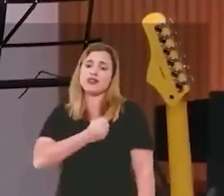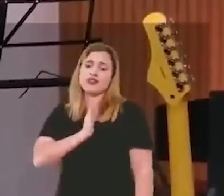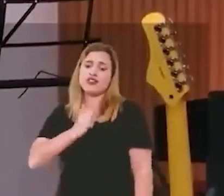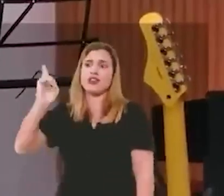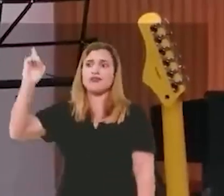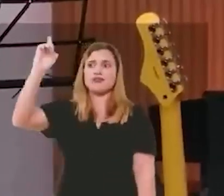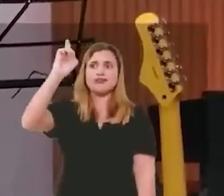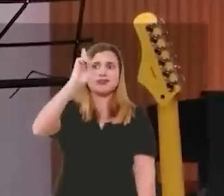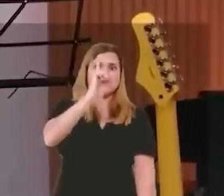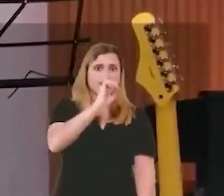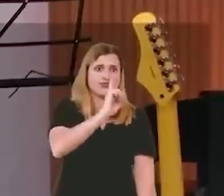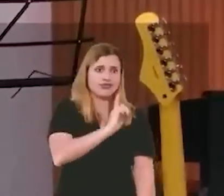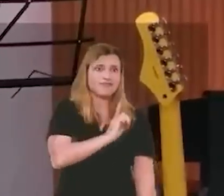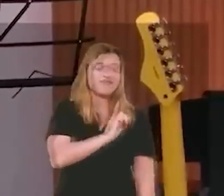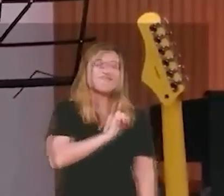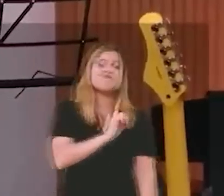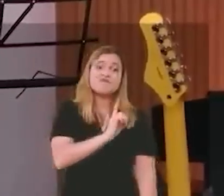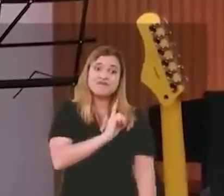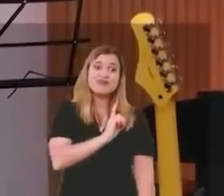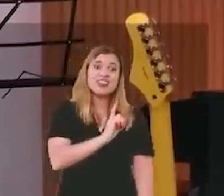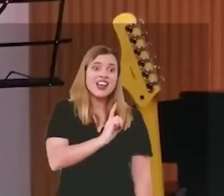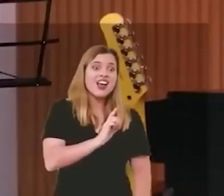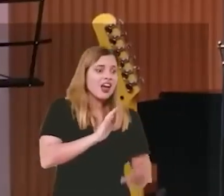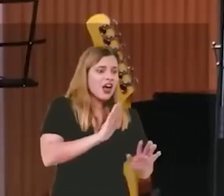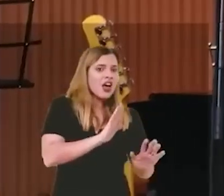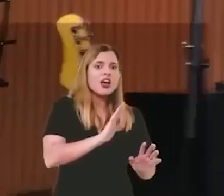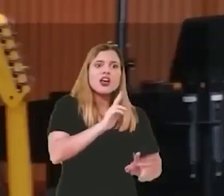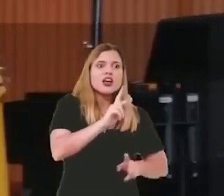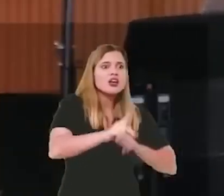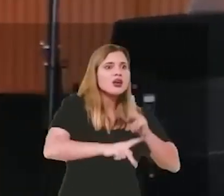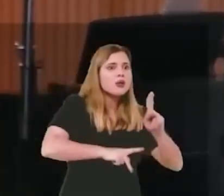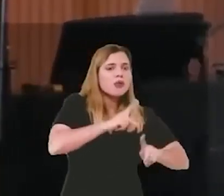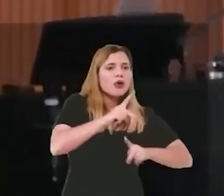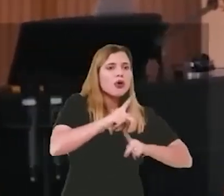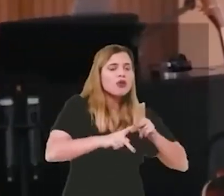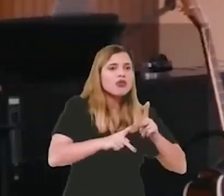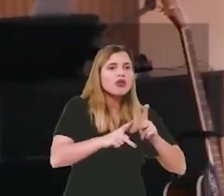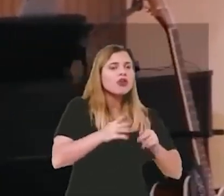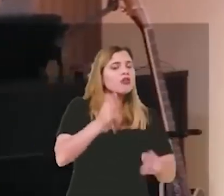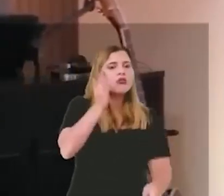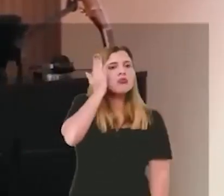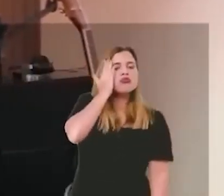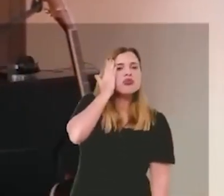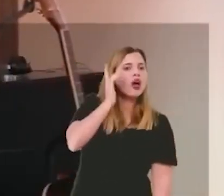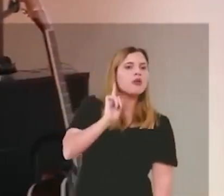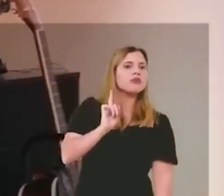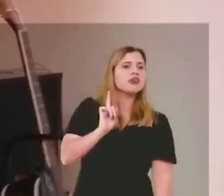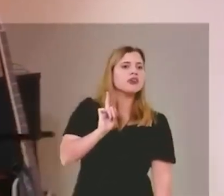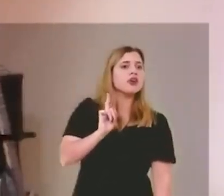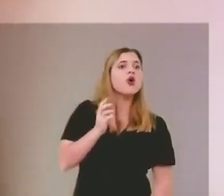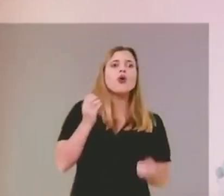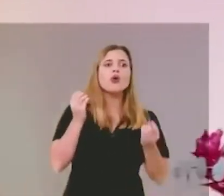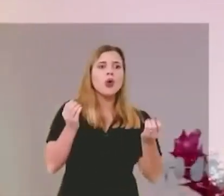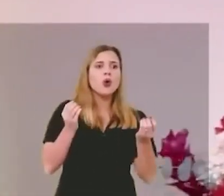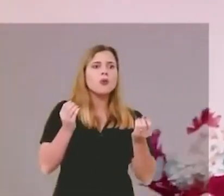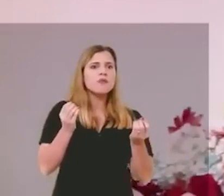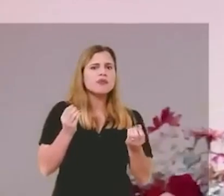verdade. E a pergunta das Escrituras é essa: como escaparemos nós se